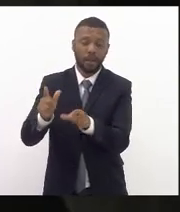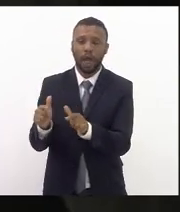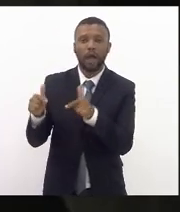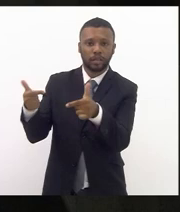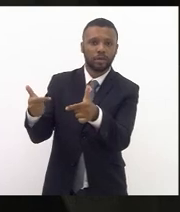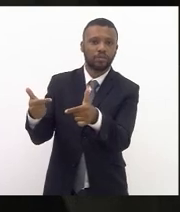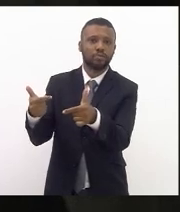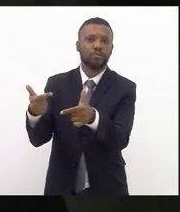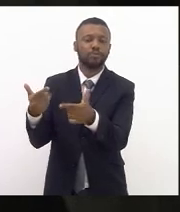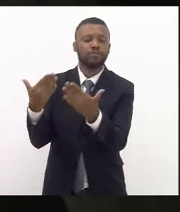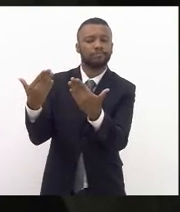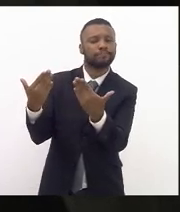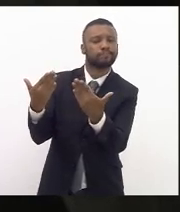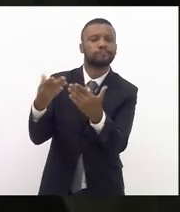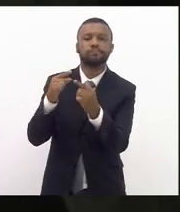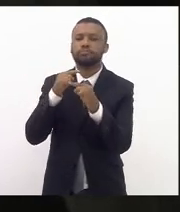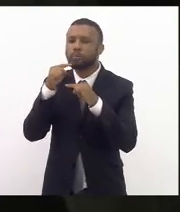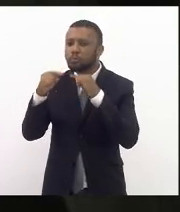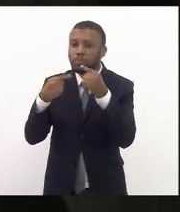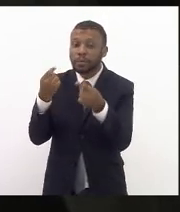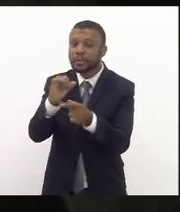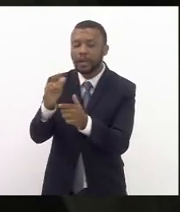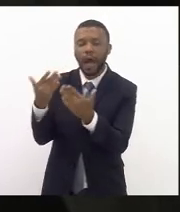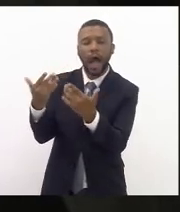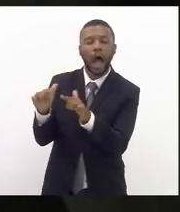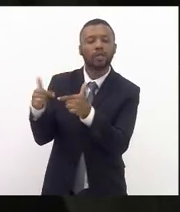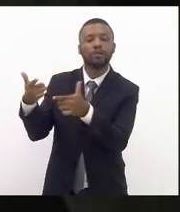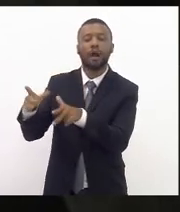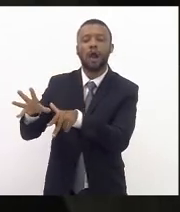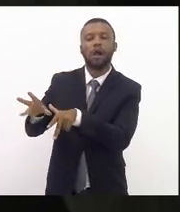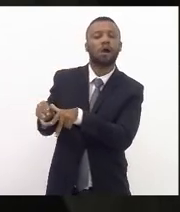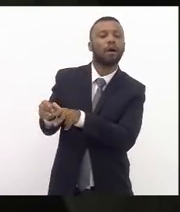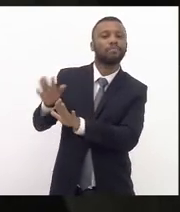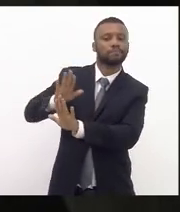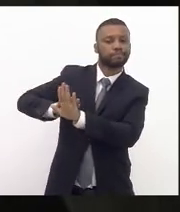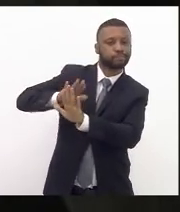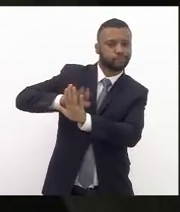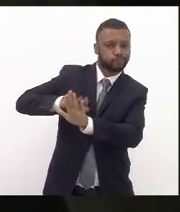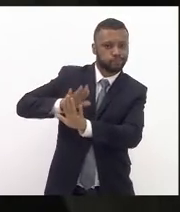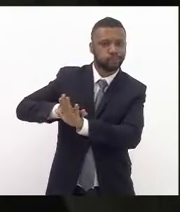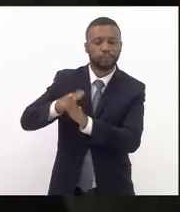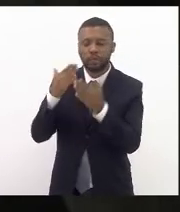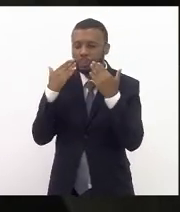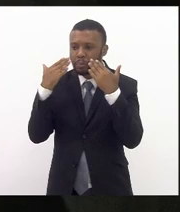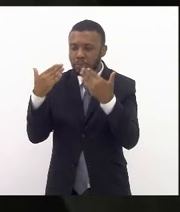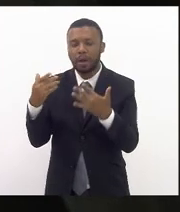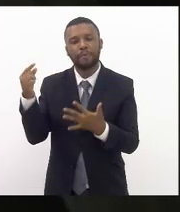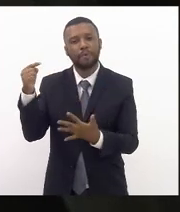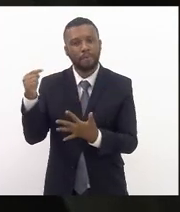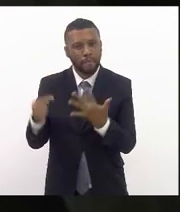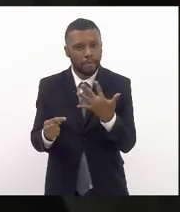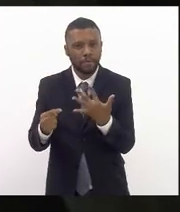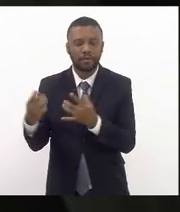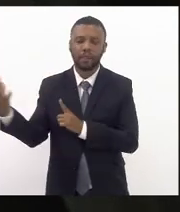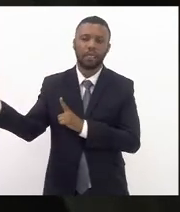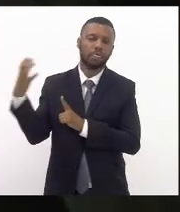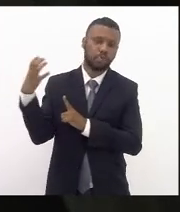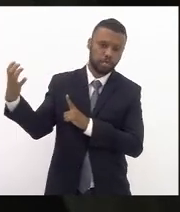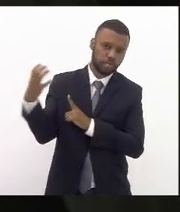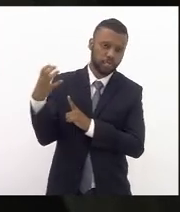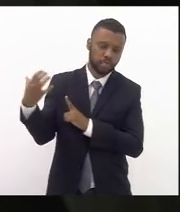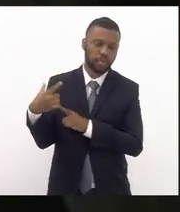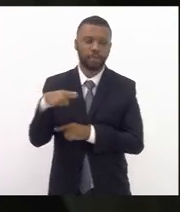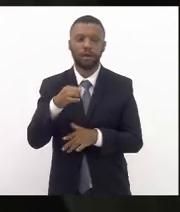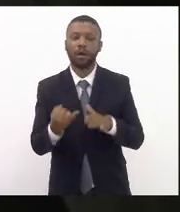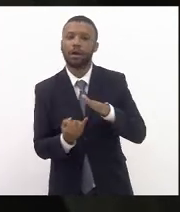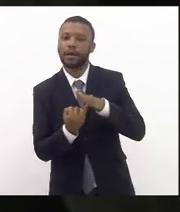maneira suspeita. Porque se está agindo assim, diante de todos esses elementos, é que tem pressão sobre o INEA.